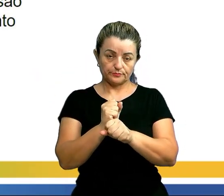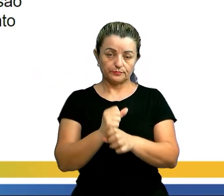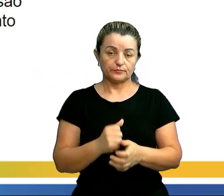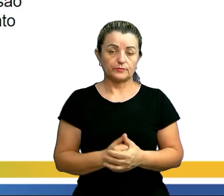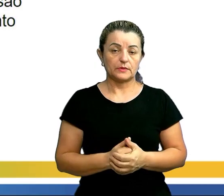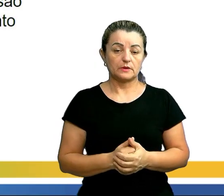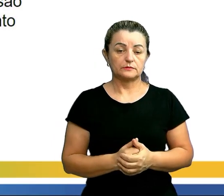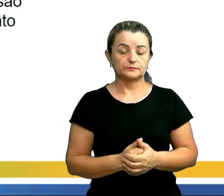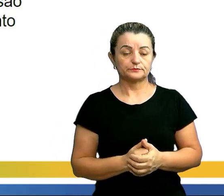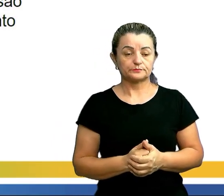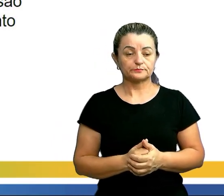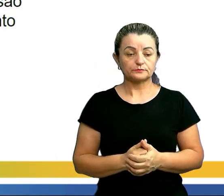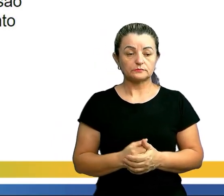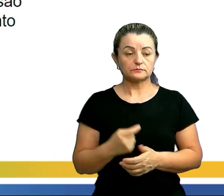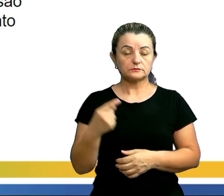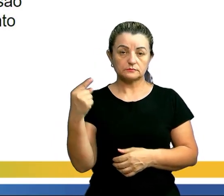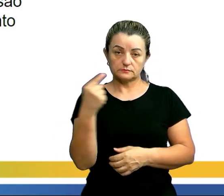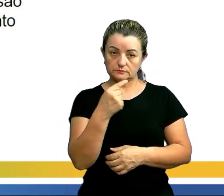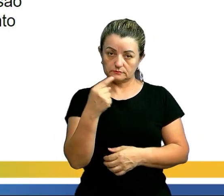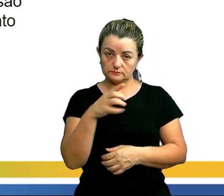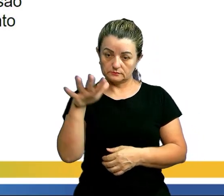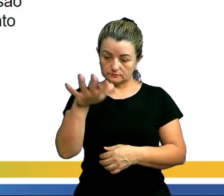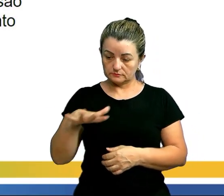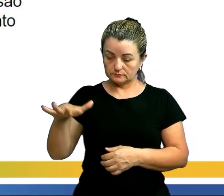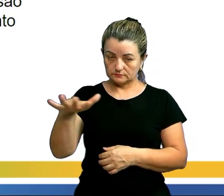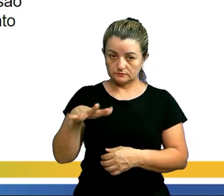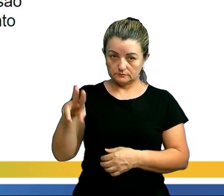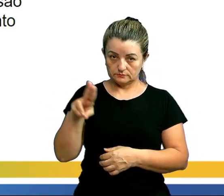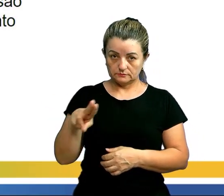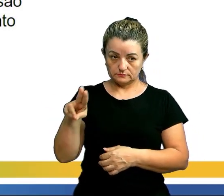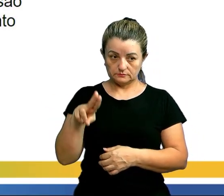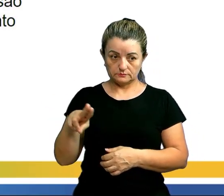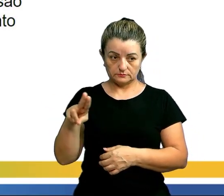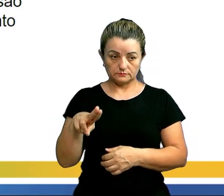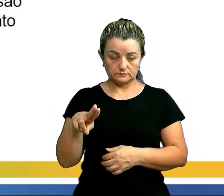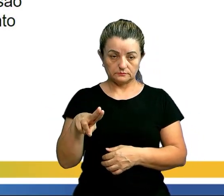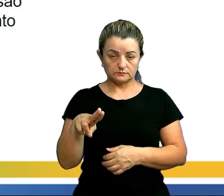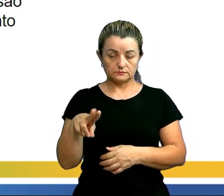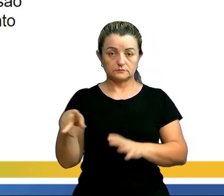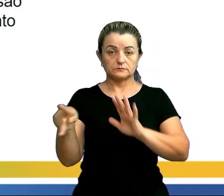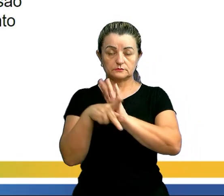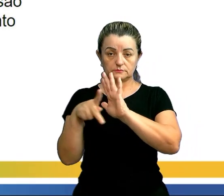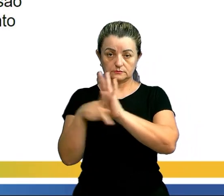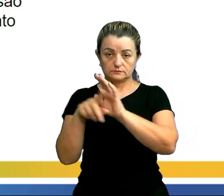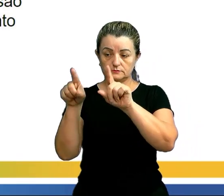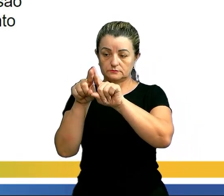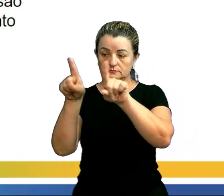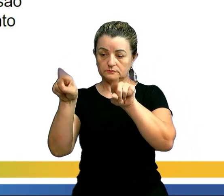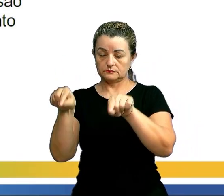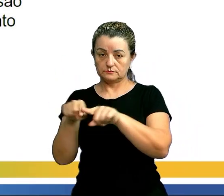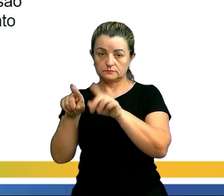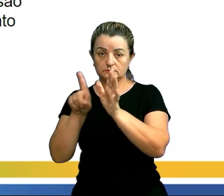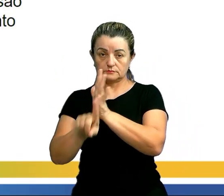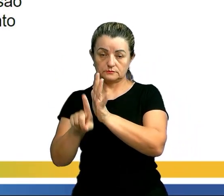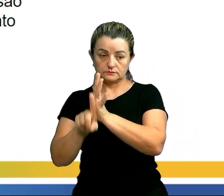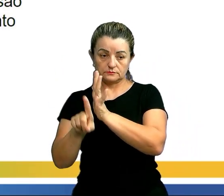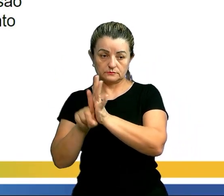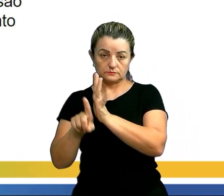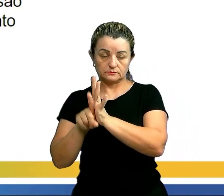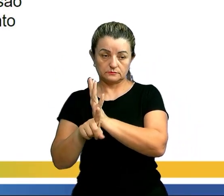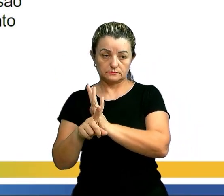correto? E essa área achurada vai ser justamente a área do quadrado menos a área desses